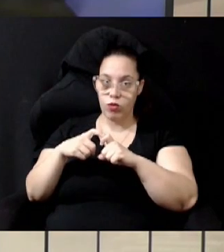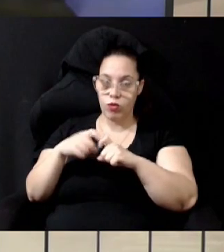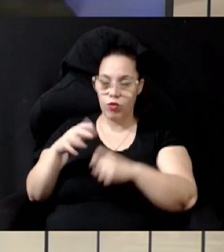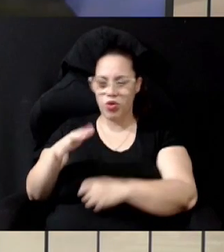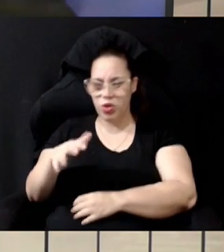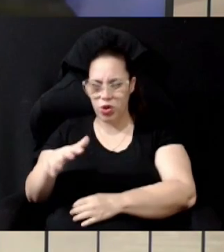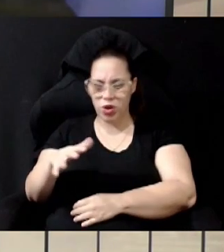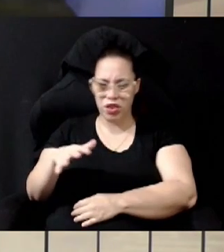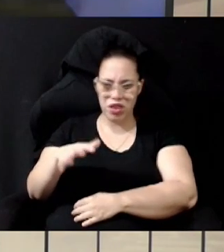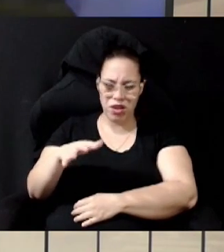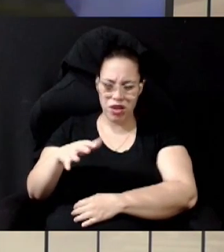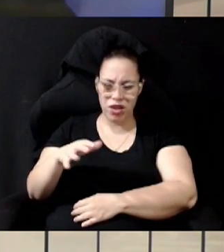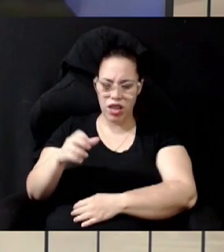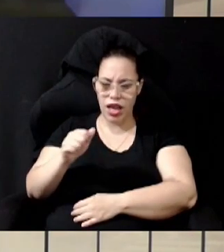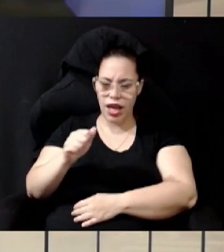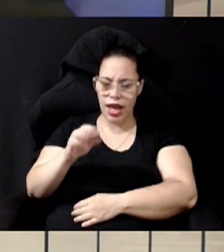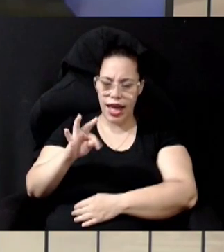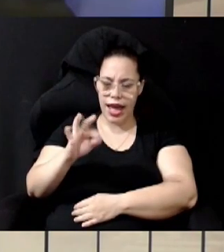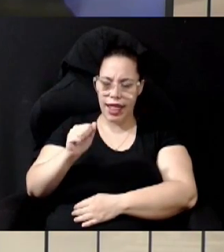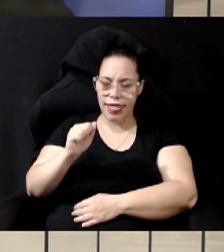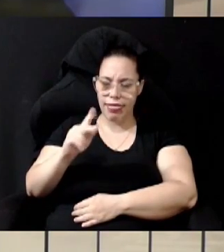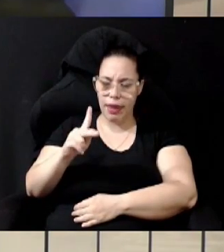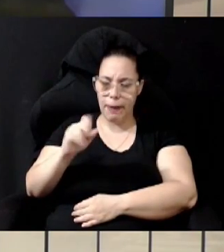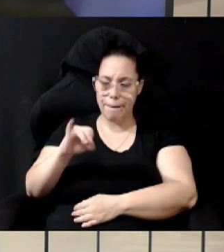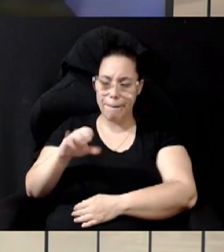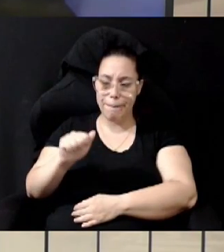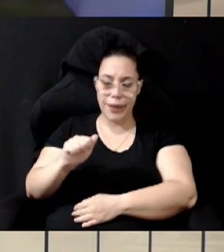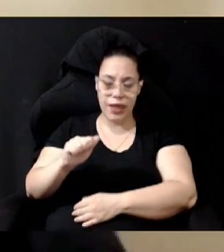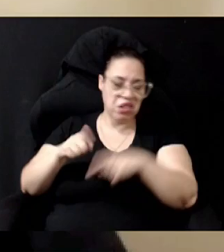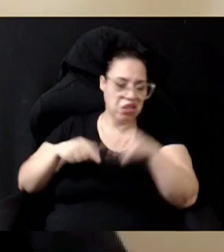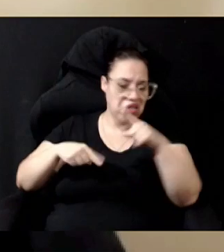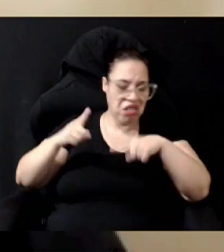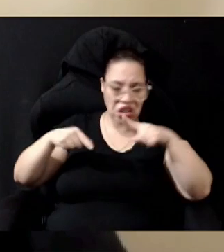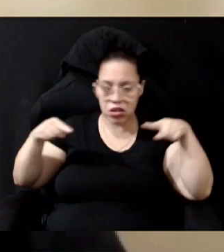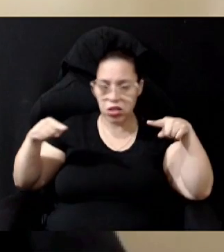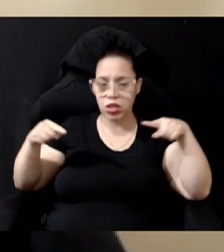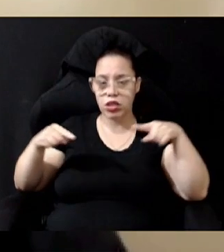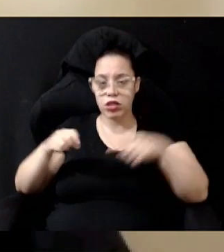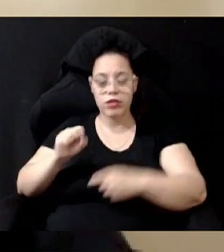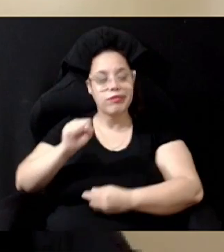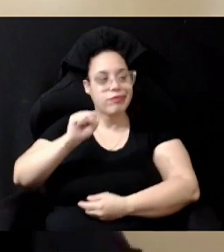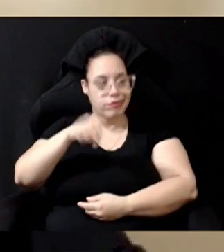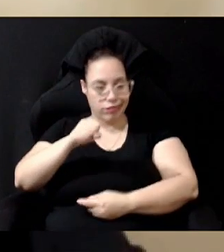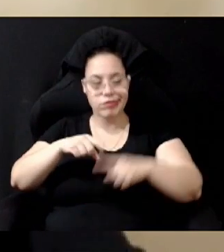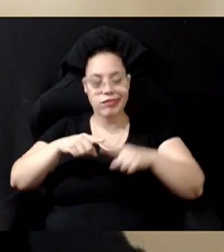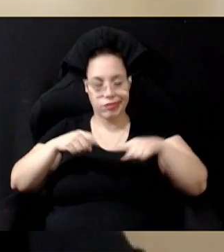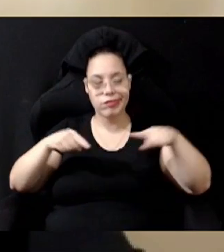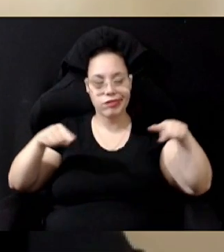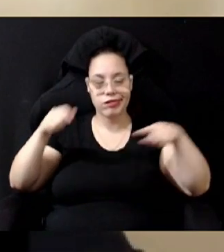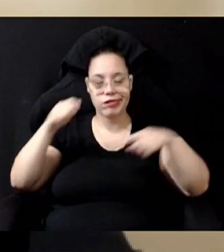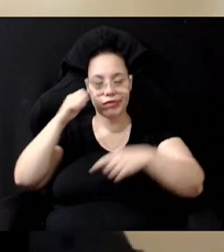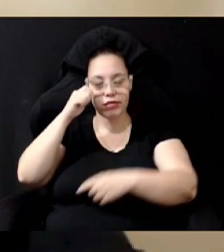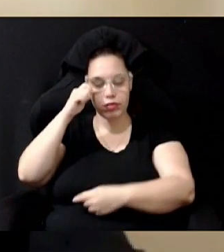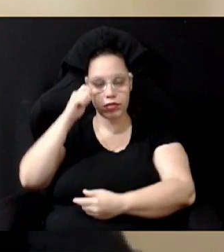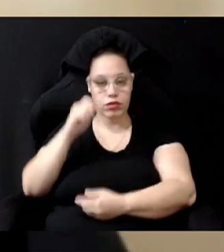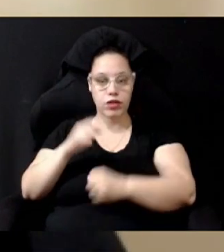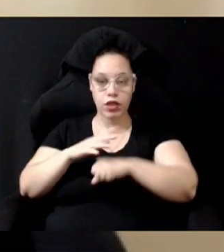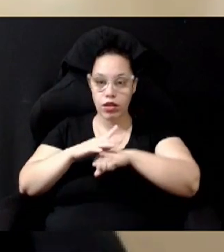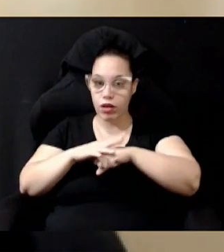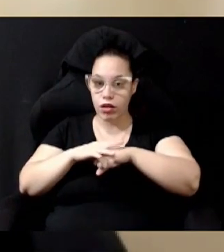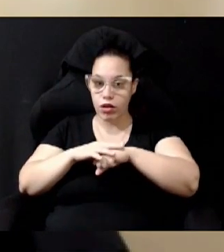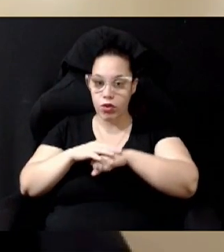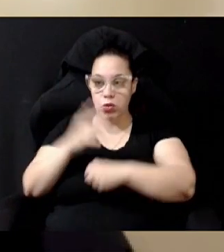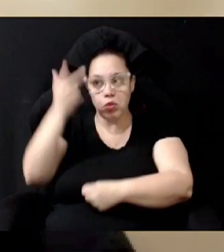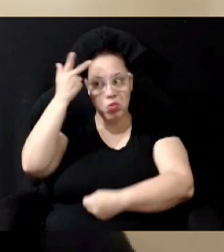são vários tipos, né? São vários tipos. Não são doenças muito comuns,